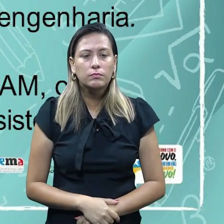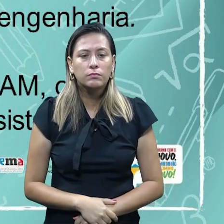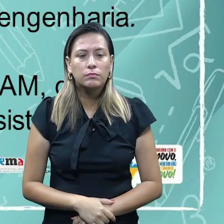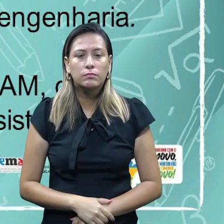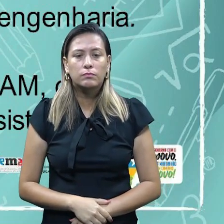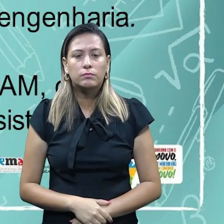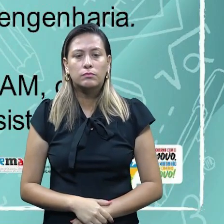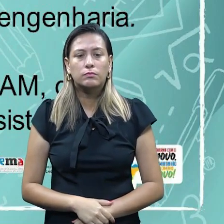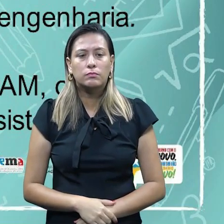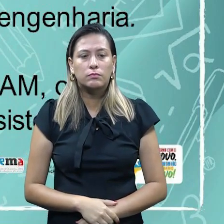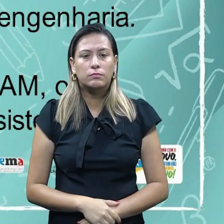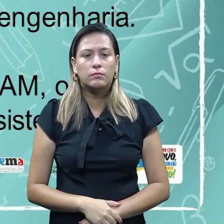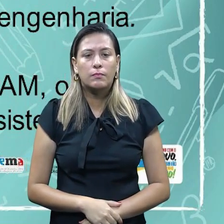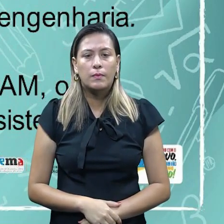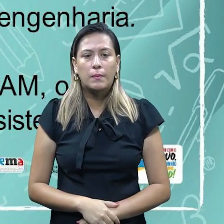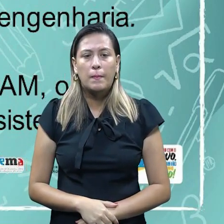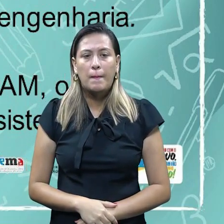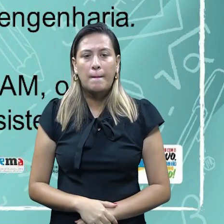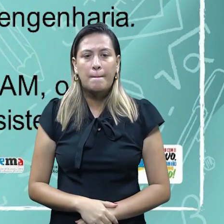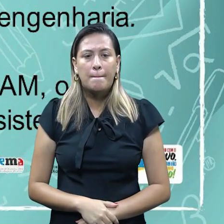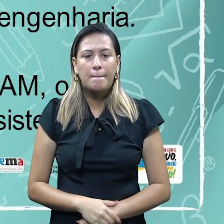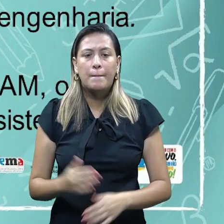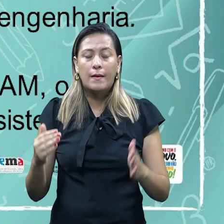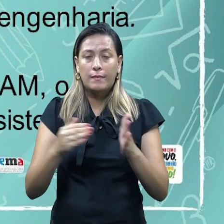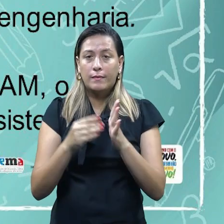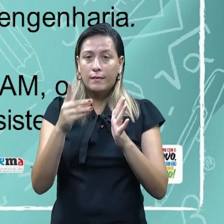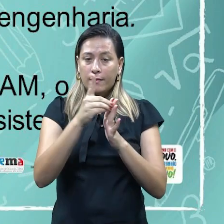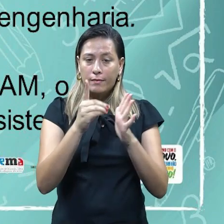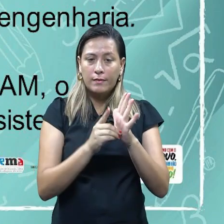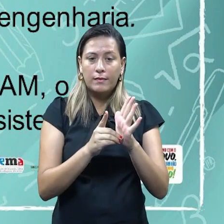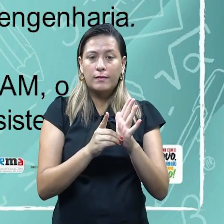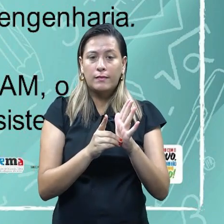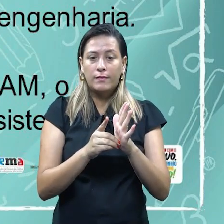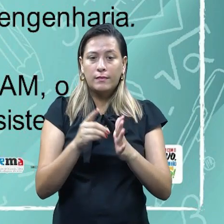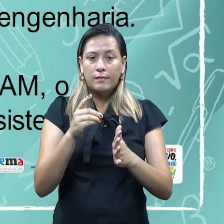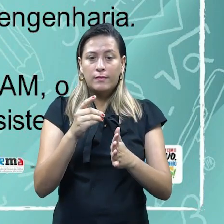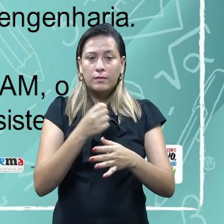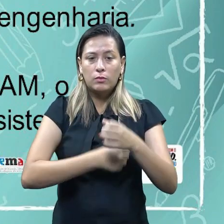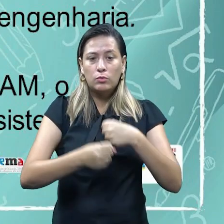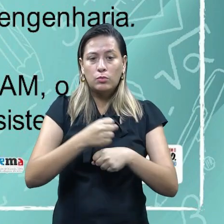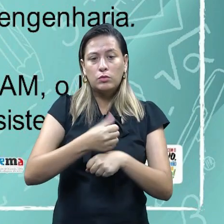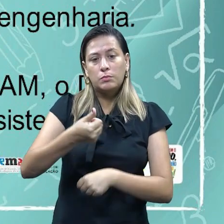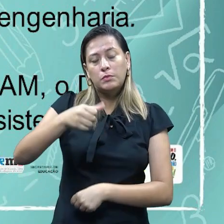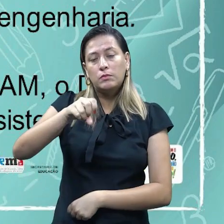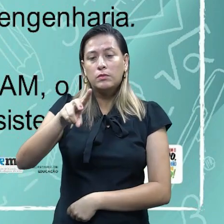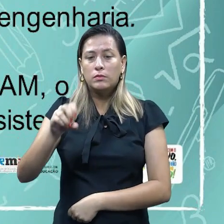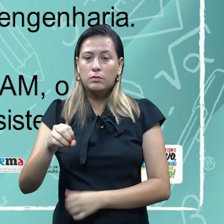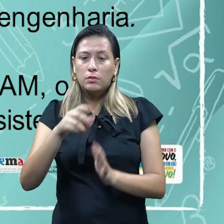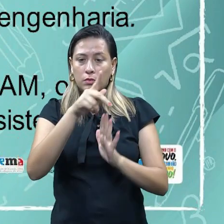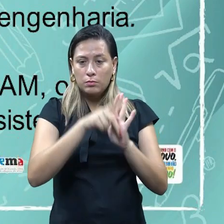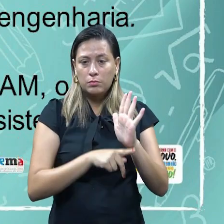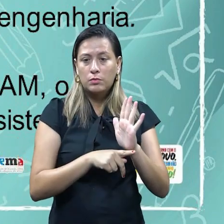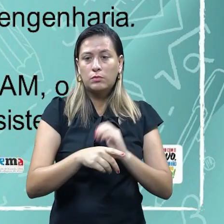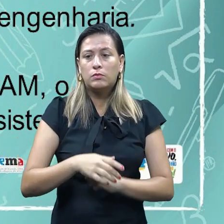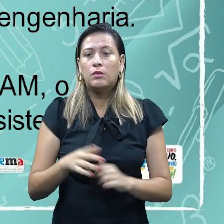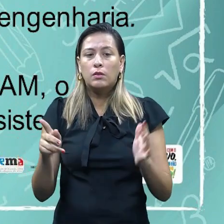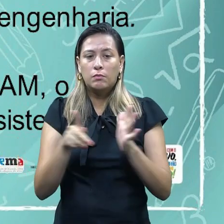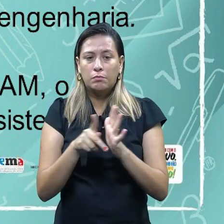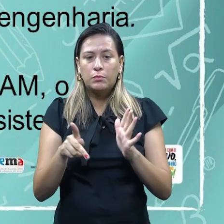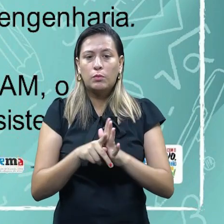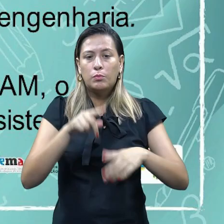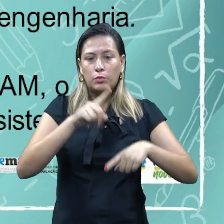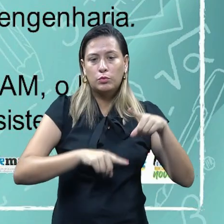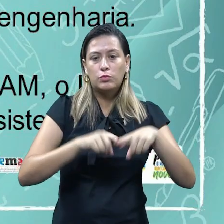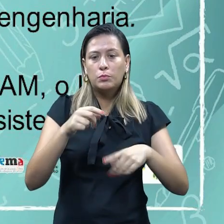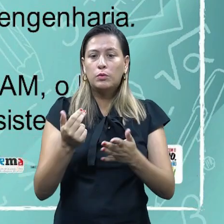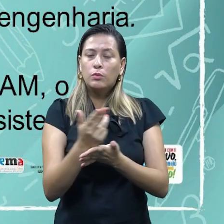CAD. A origem do software CAD, até a década de 1950, os projetos eram feitos exclusivamente por